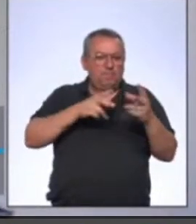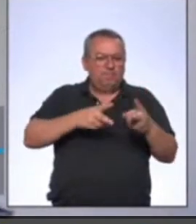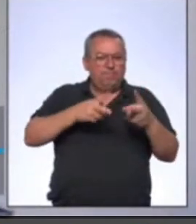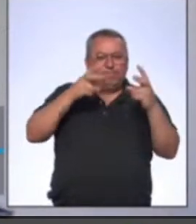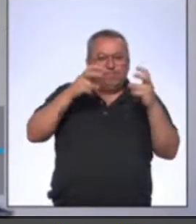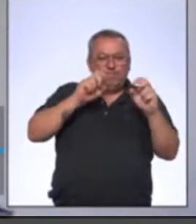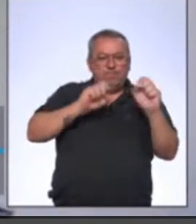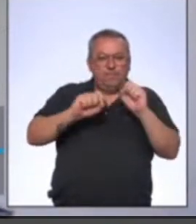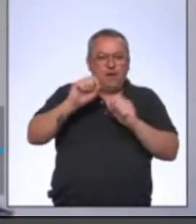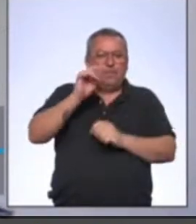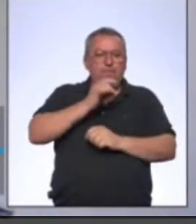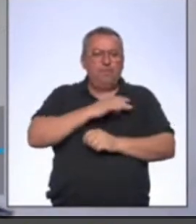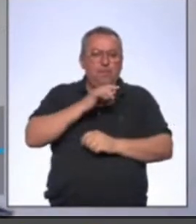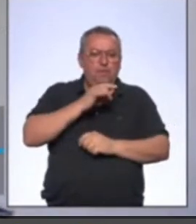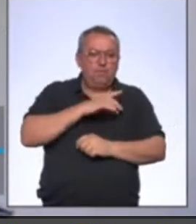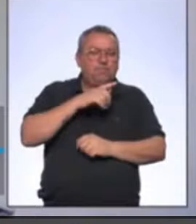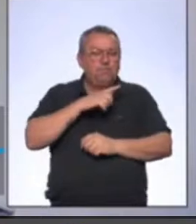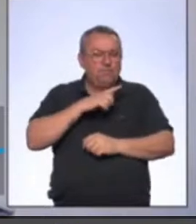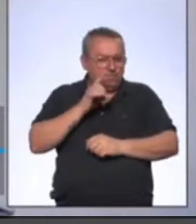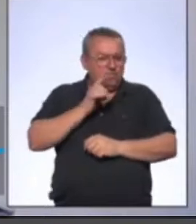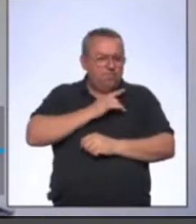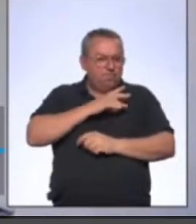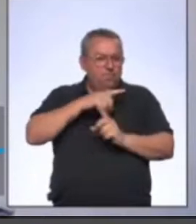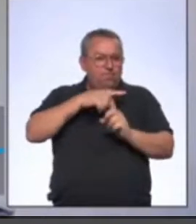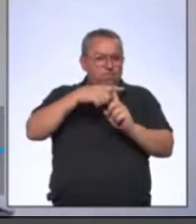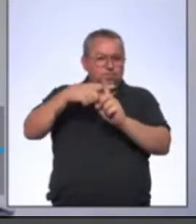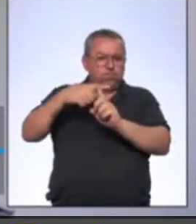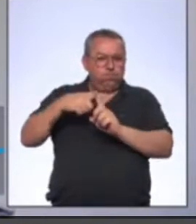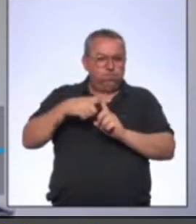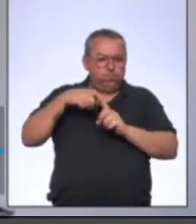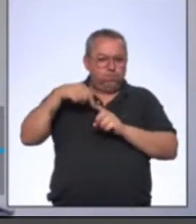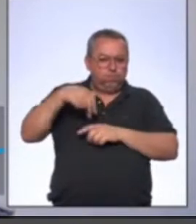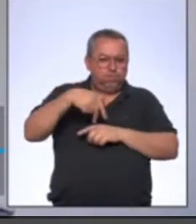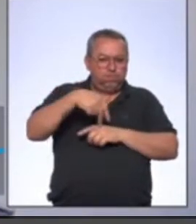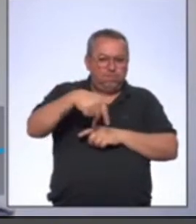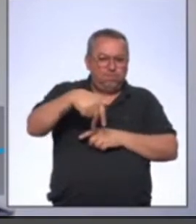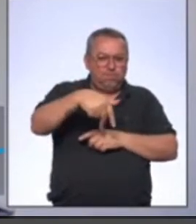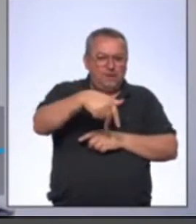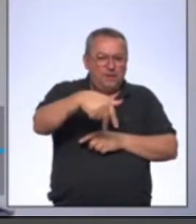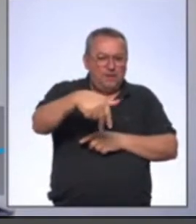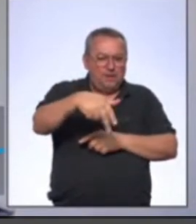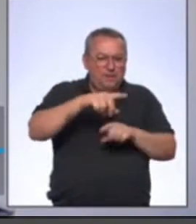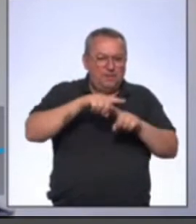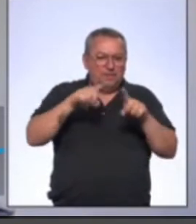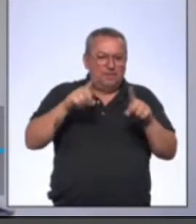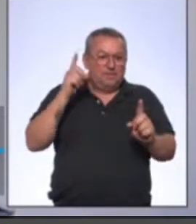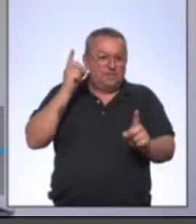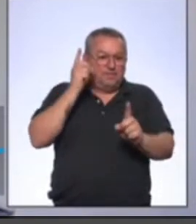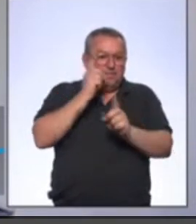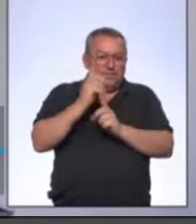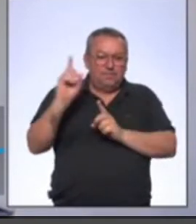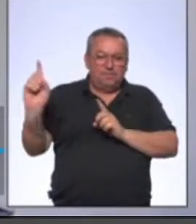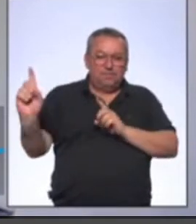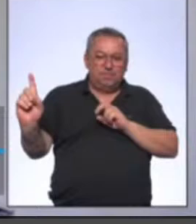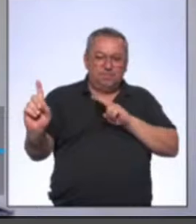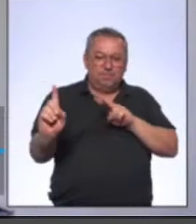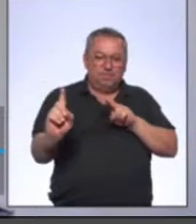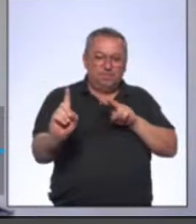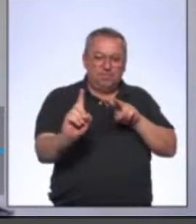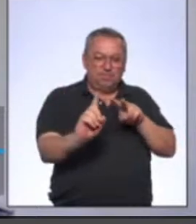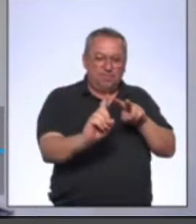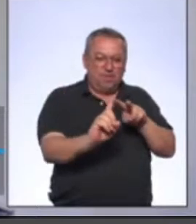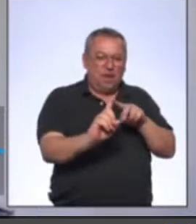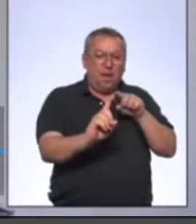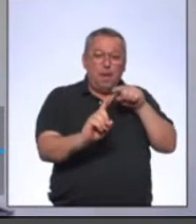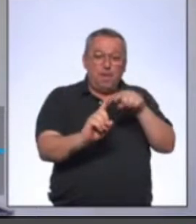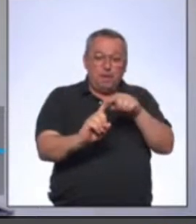que é medo, né? Ela tinha medo de andar no cemitério, tá sozinha. E, coincidentemente, né? Foi andar com alguém que já tinha